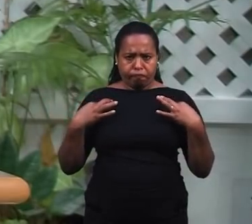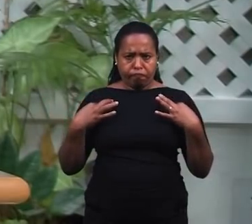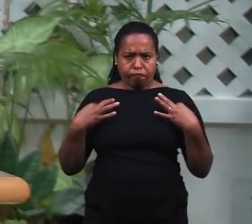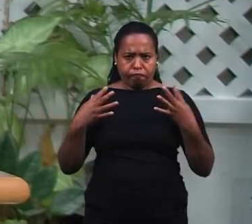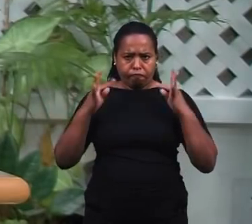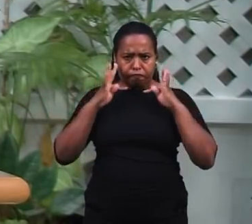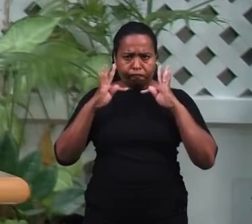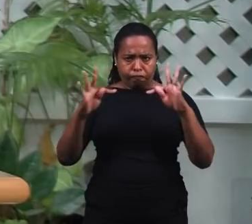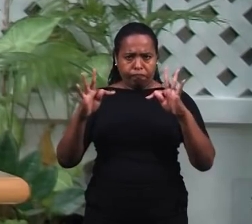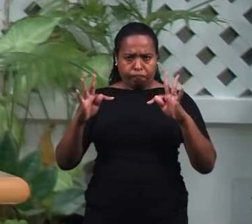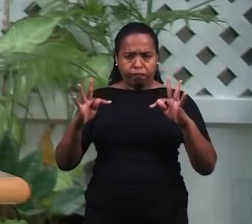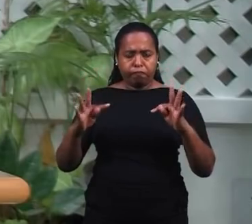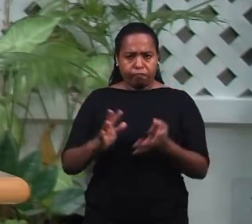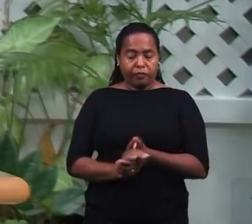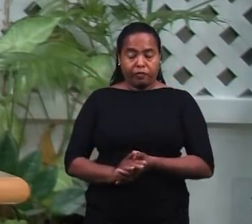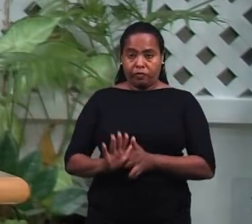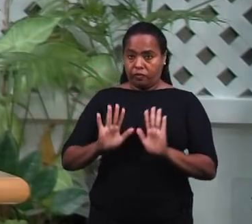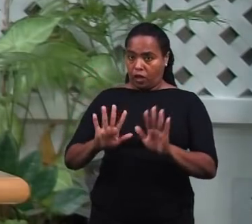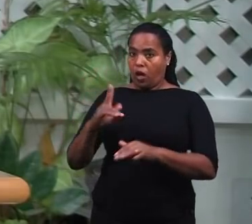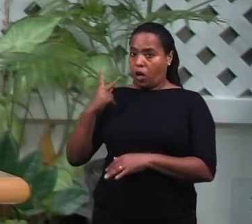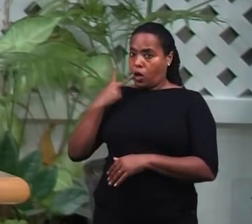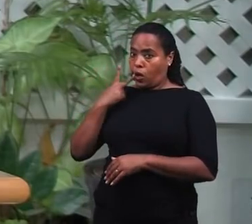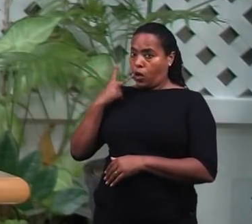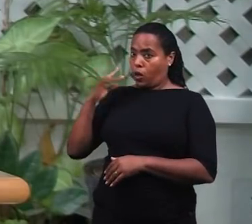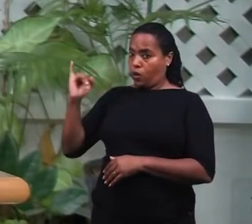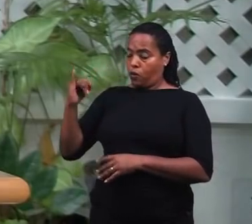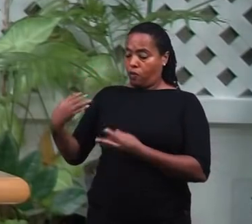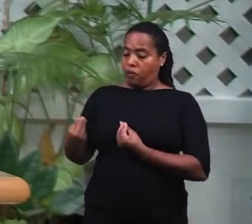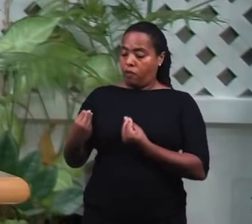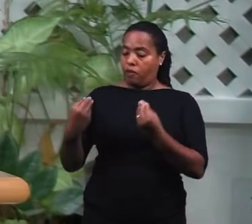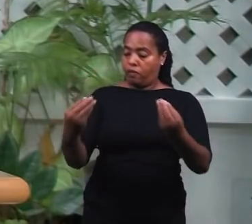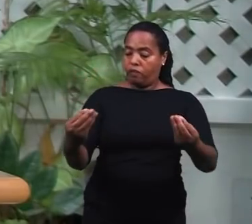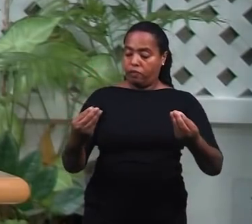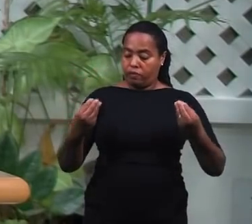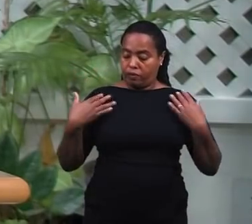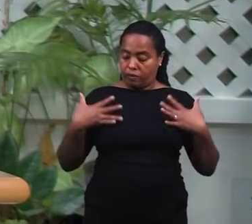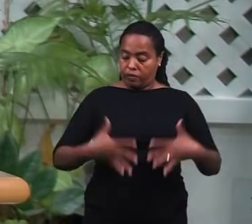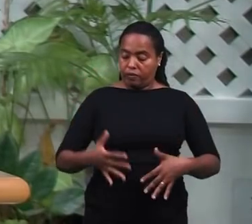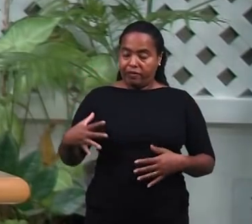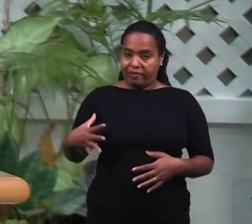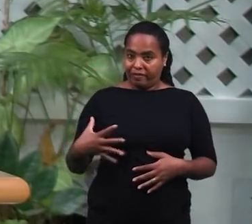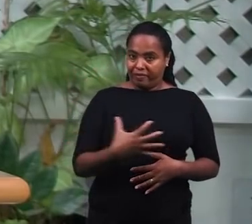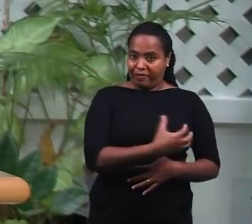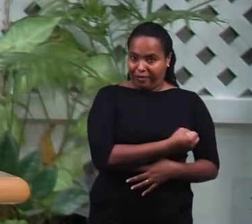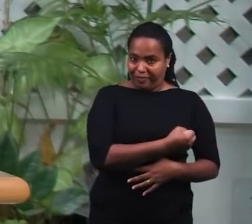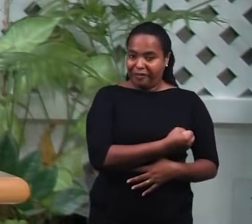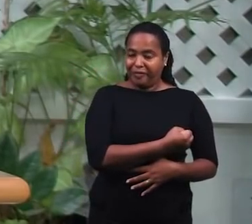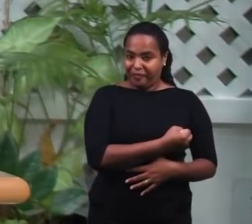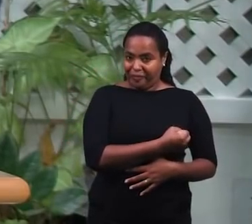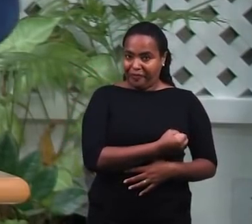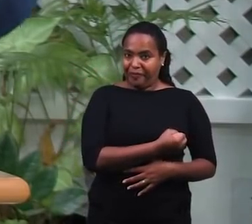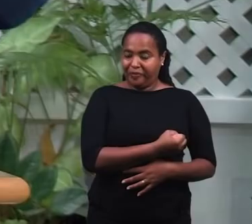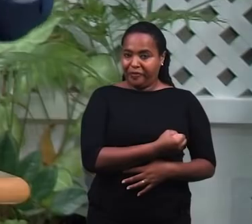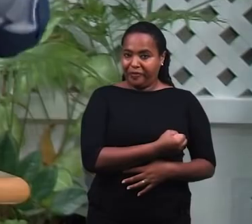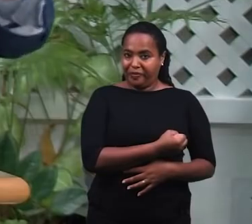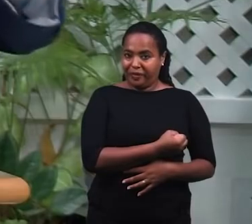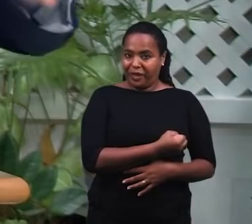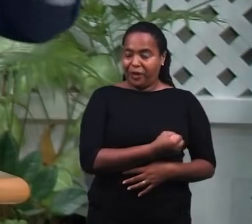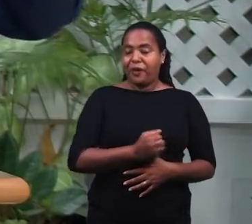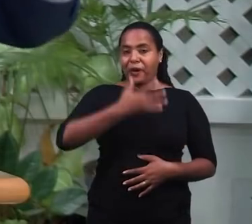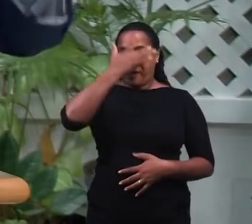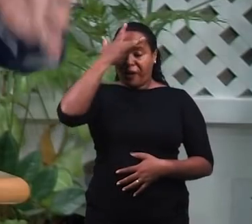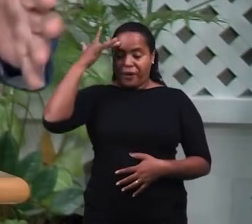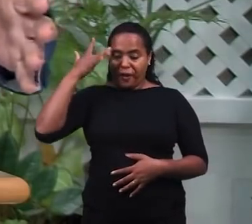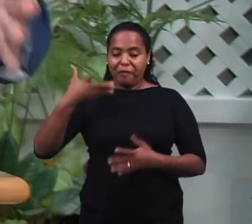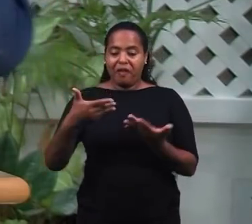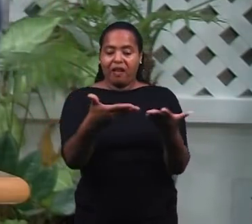aí. O Pai dá as vestes de salvação. É aquele